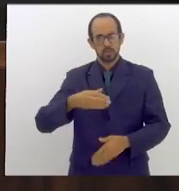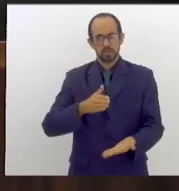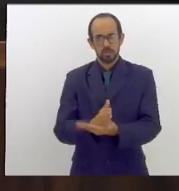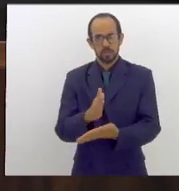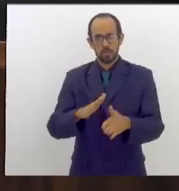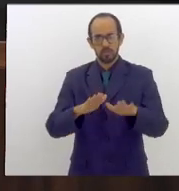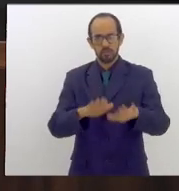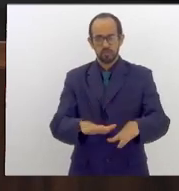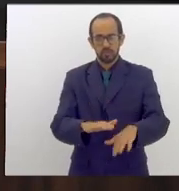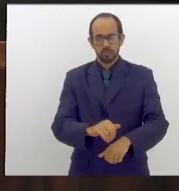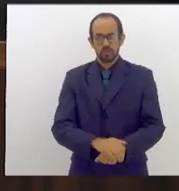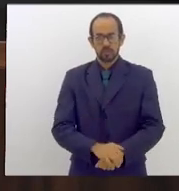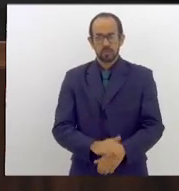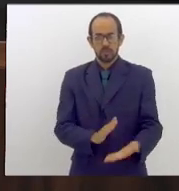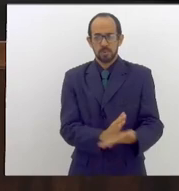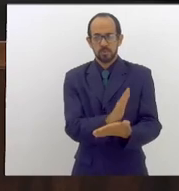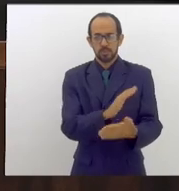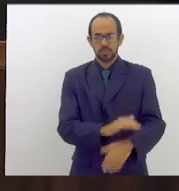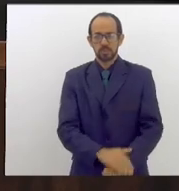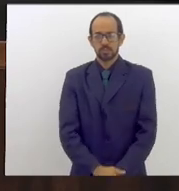permaneça Como estão aprovada